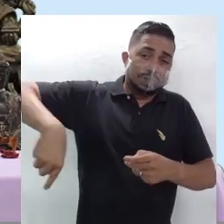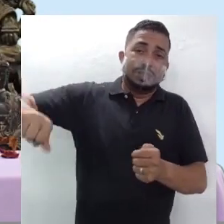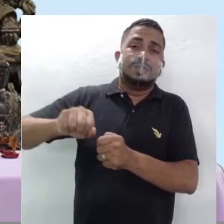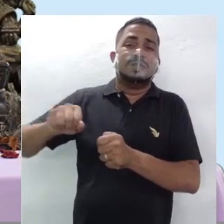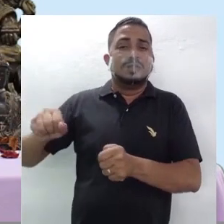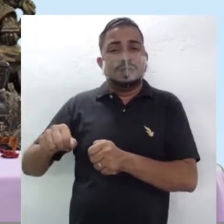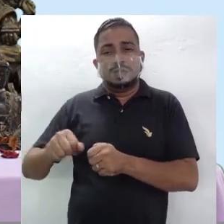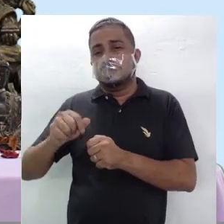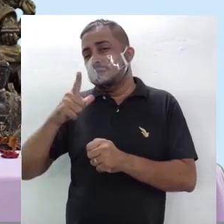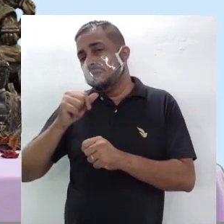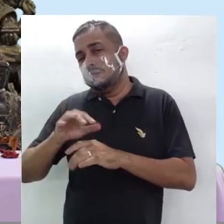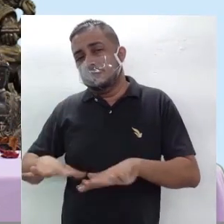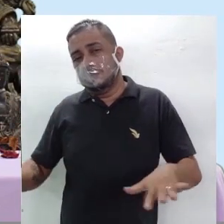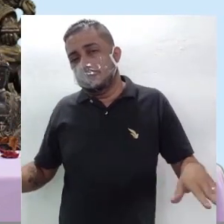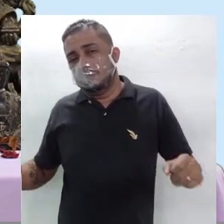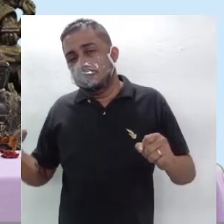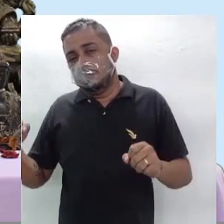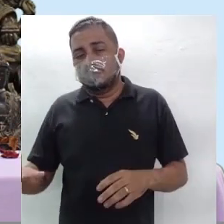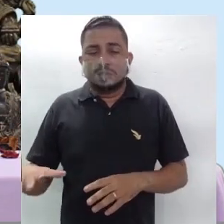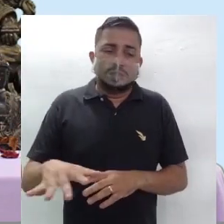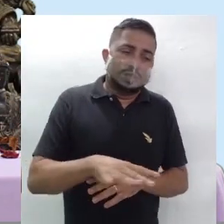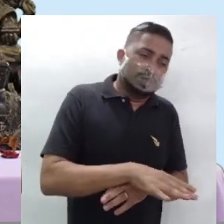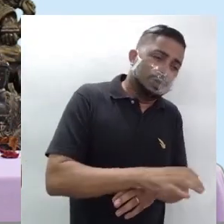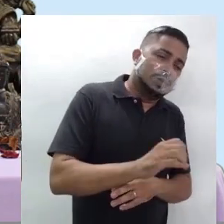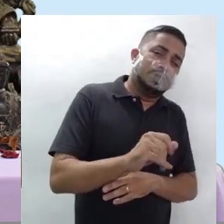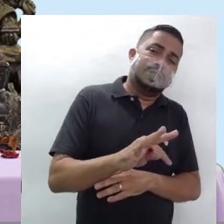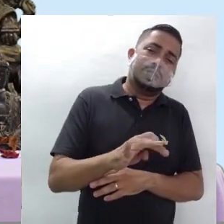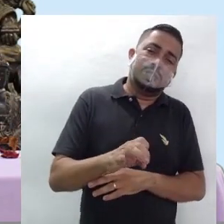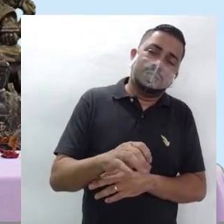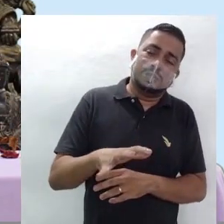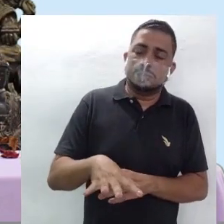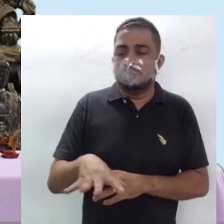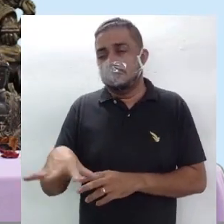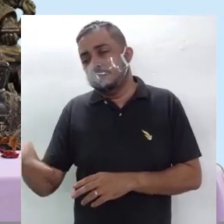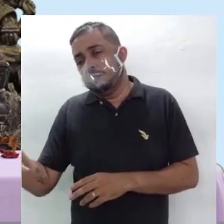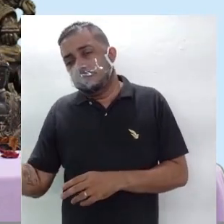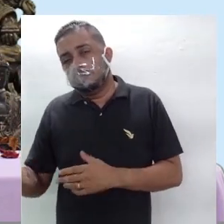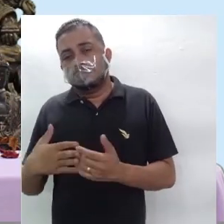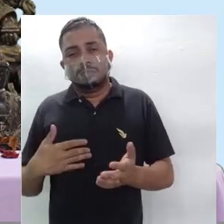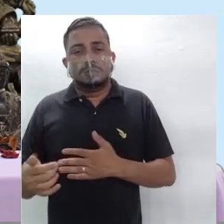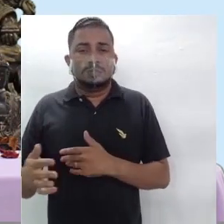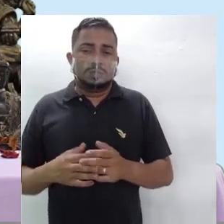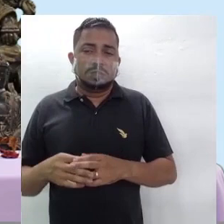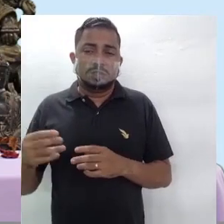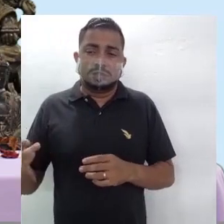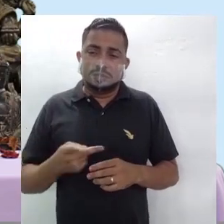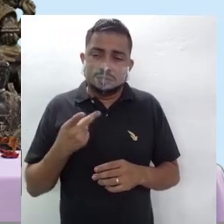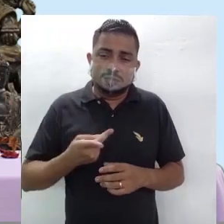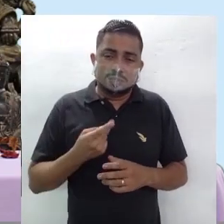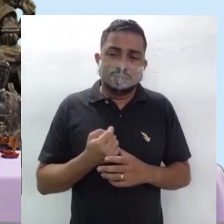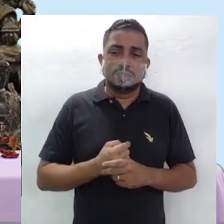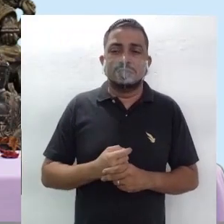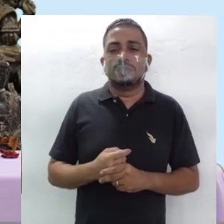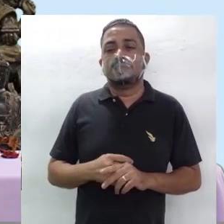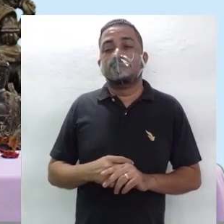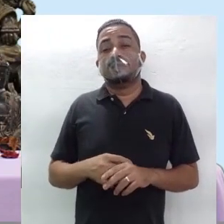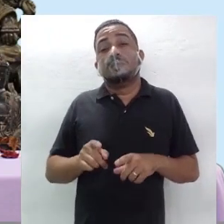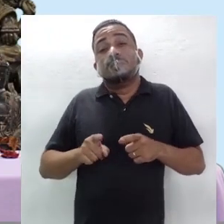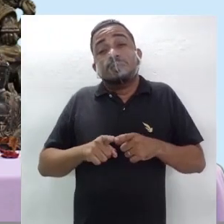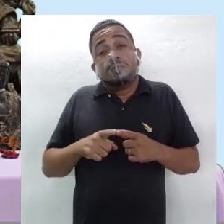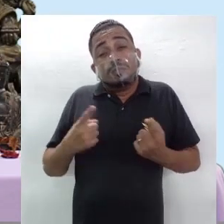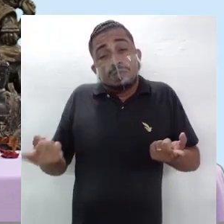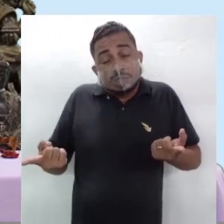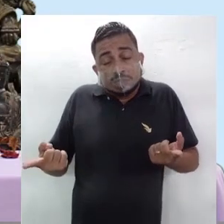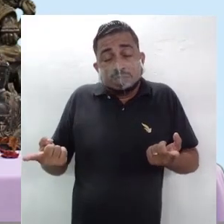nos oceanos, que pode ir tanto para um continente ou para outro continente, né? Quando se fala de furacões e